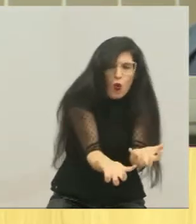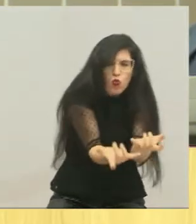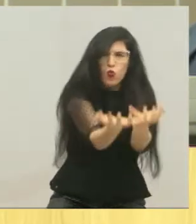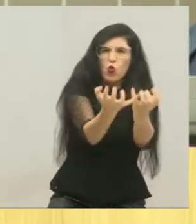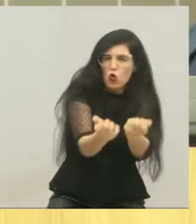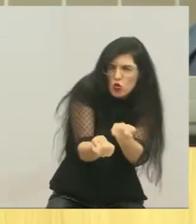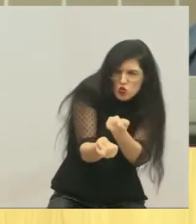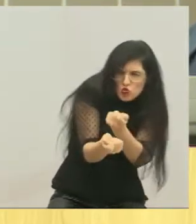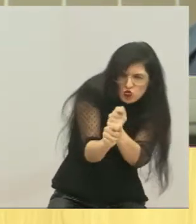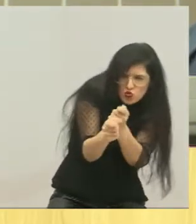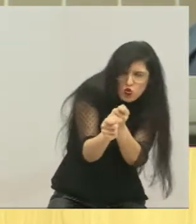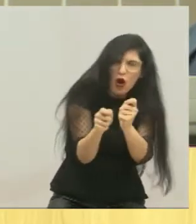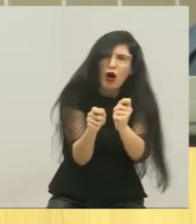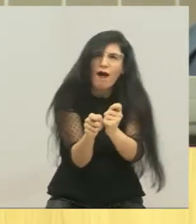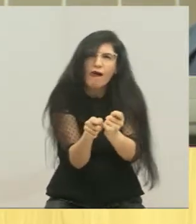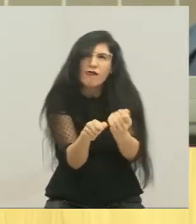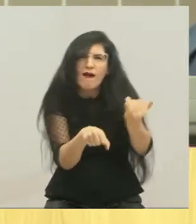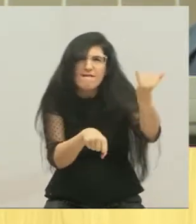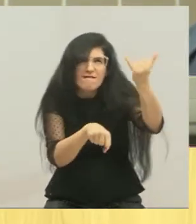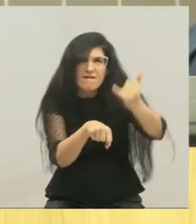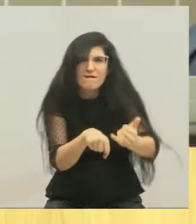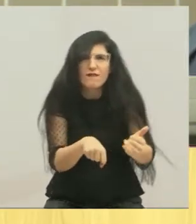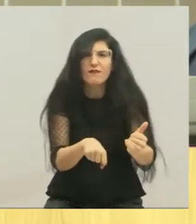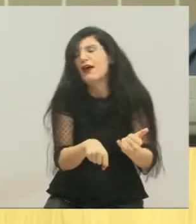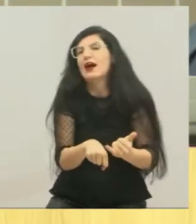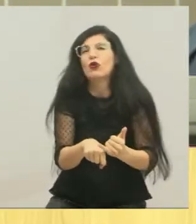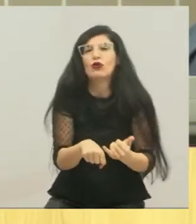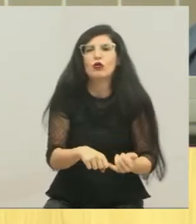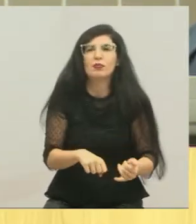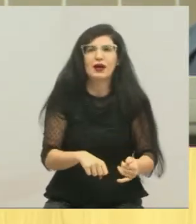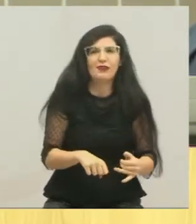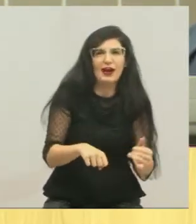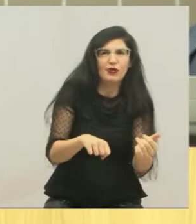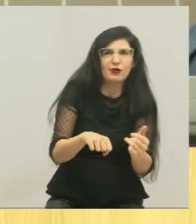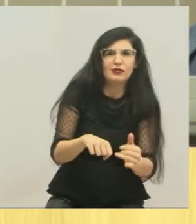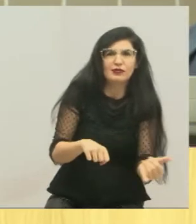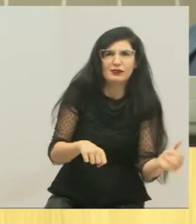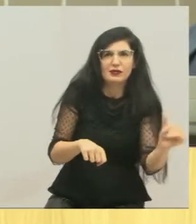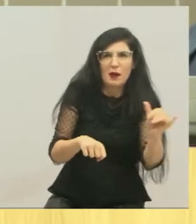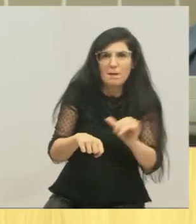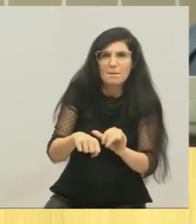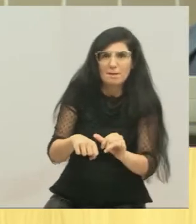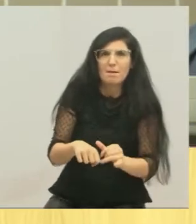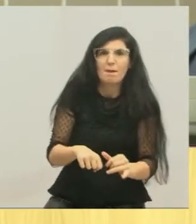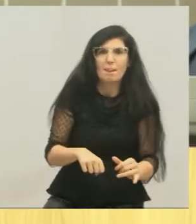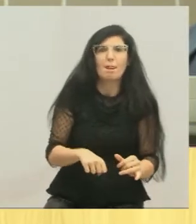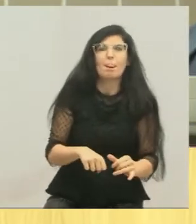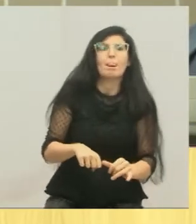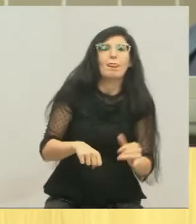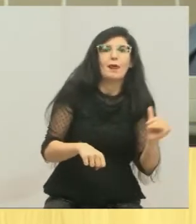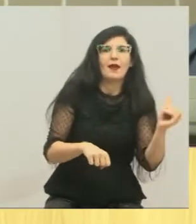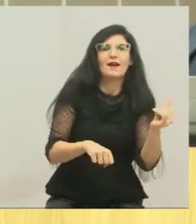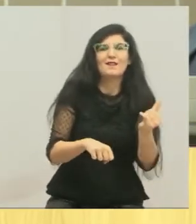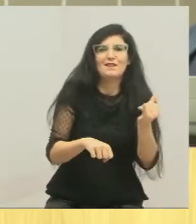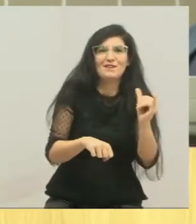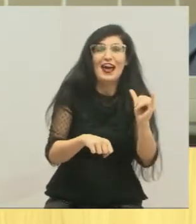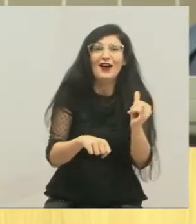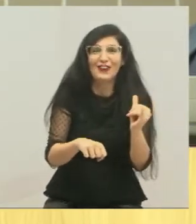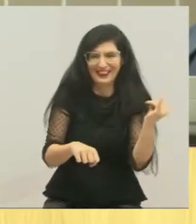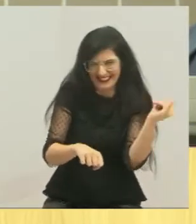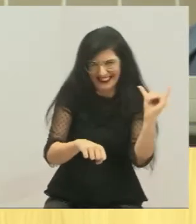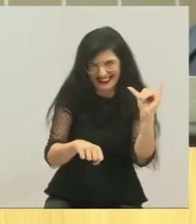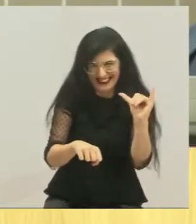profissão. Feito esse registro, respeitosamente requeremos que sejam adotadas as